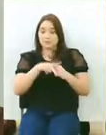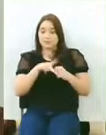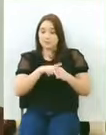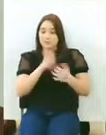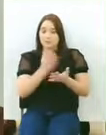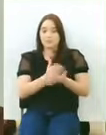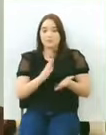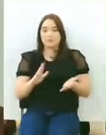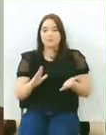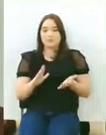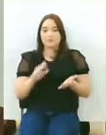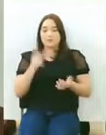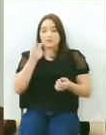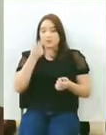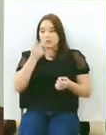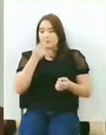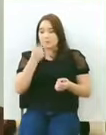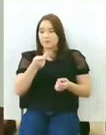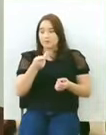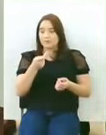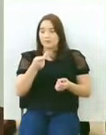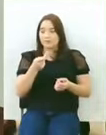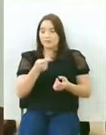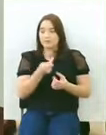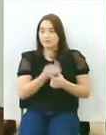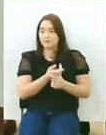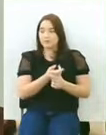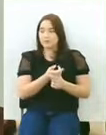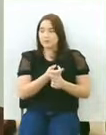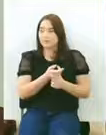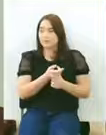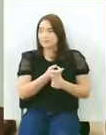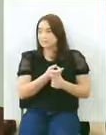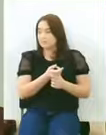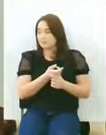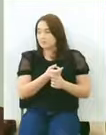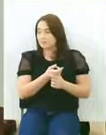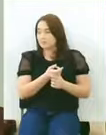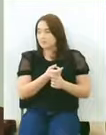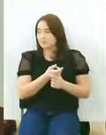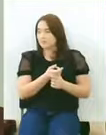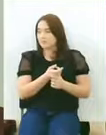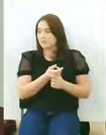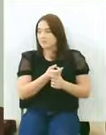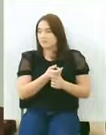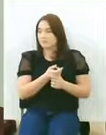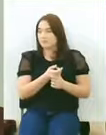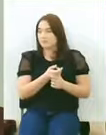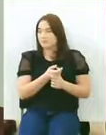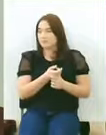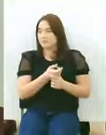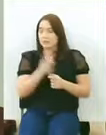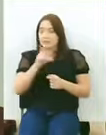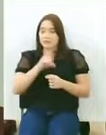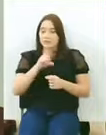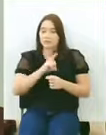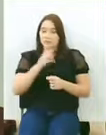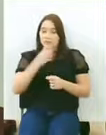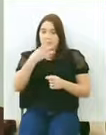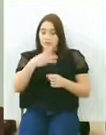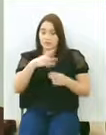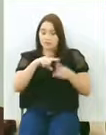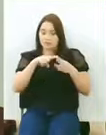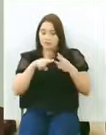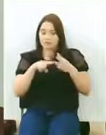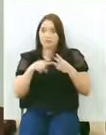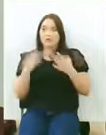conclui. Ele traz uma conclusão dupla. Ele faz essas